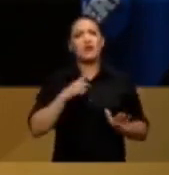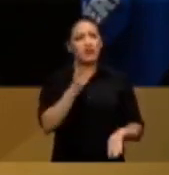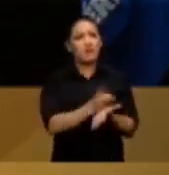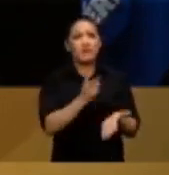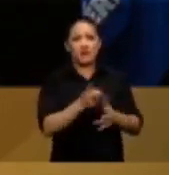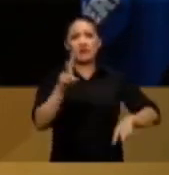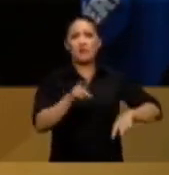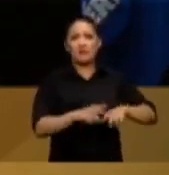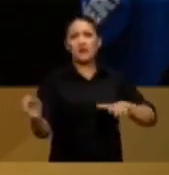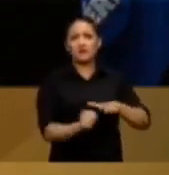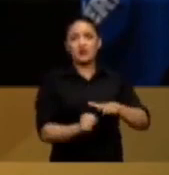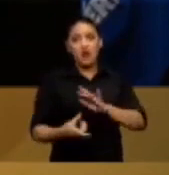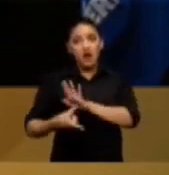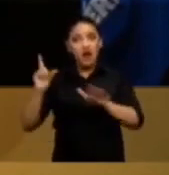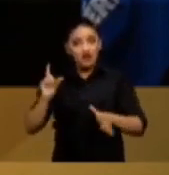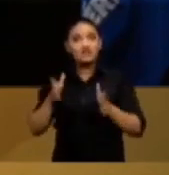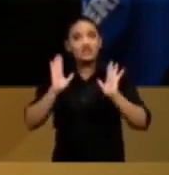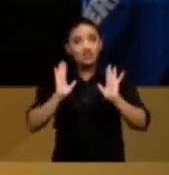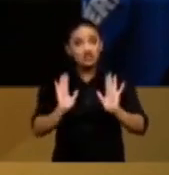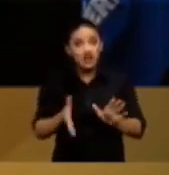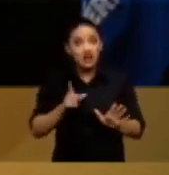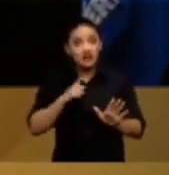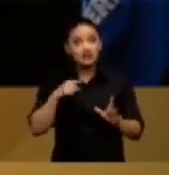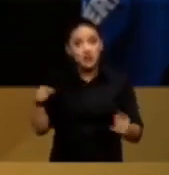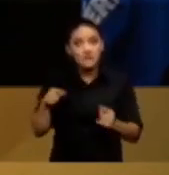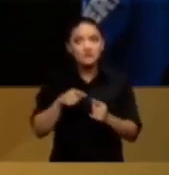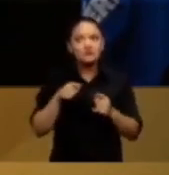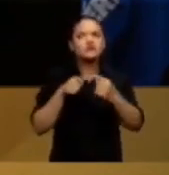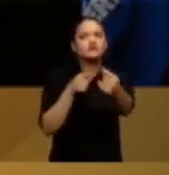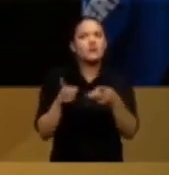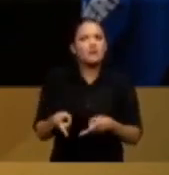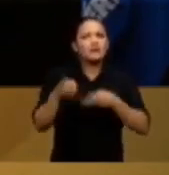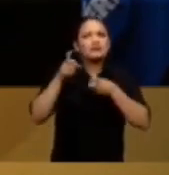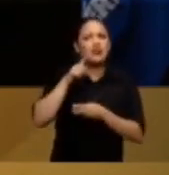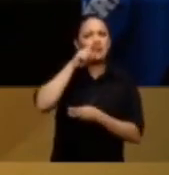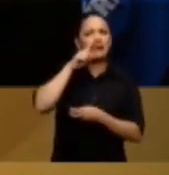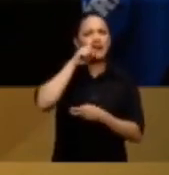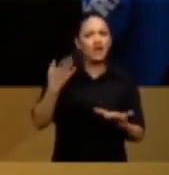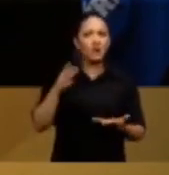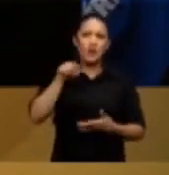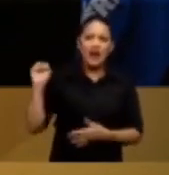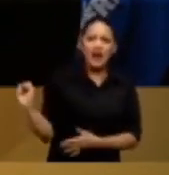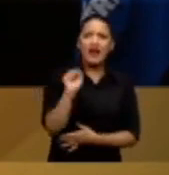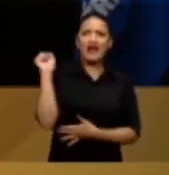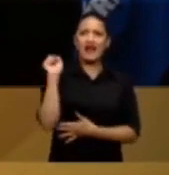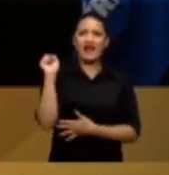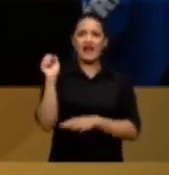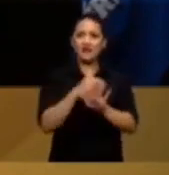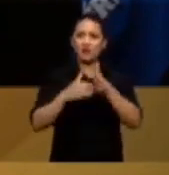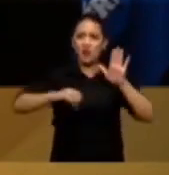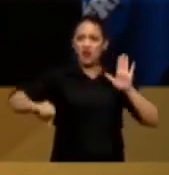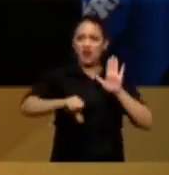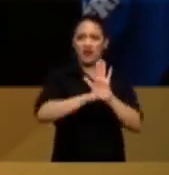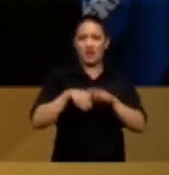possível apontar um periculum libertatis lastreado na ordem pública, dada a gravidade em concreto dos delitos